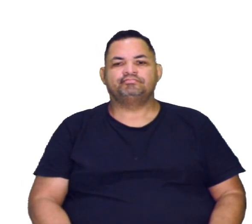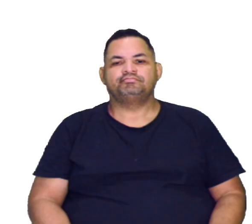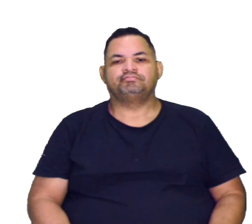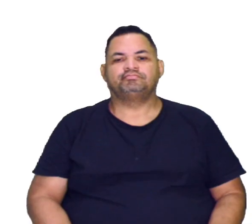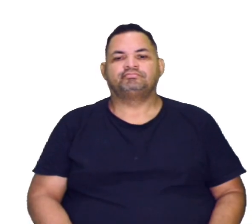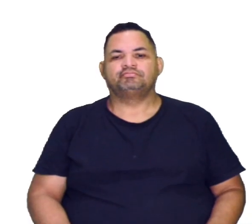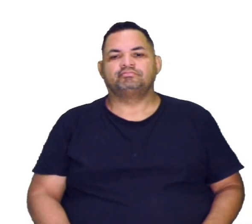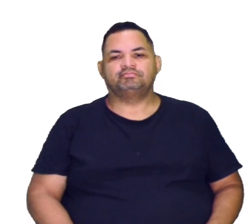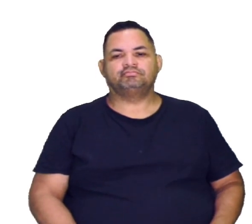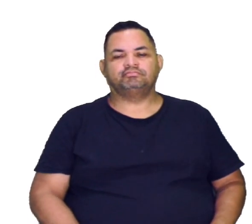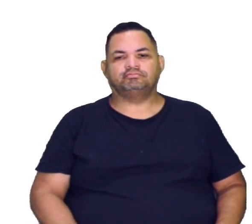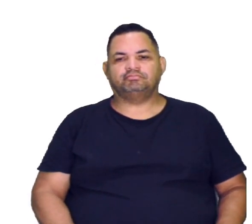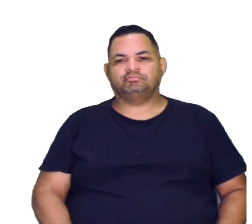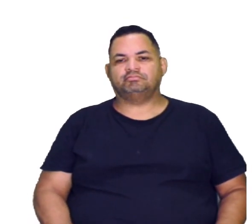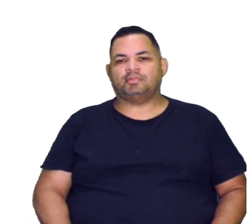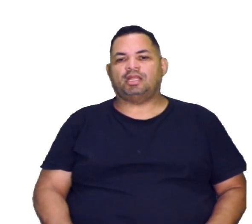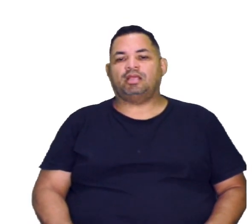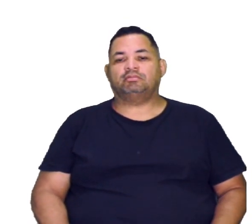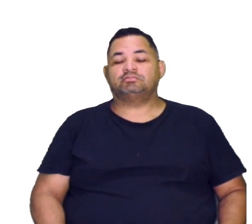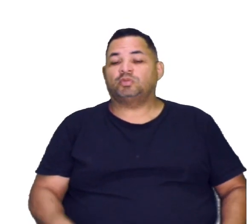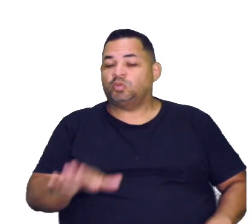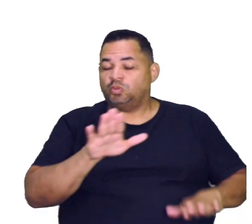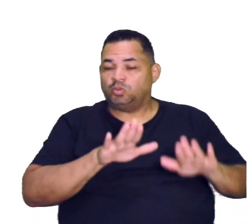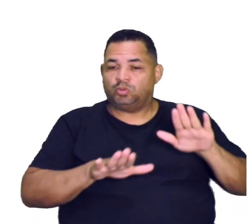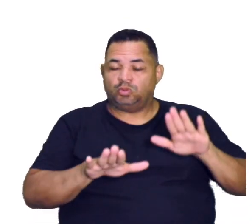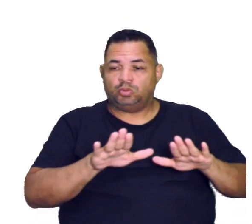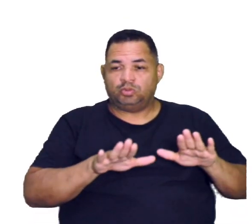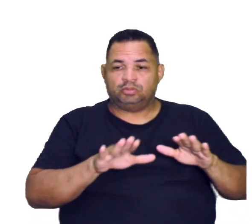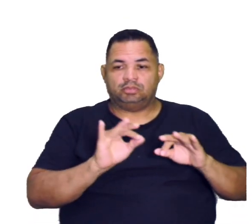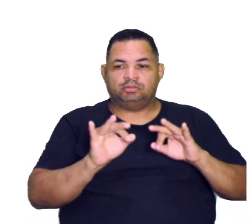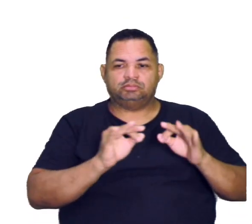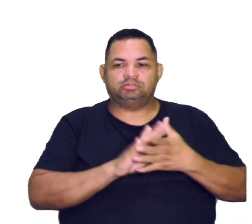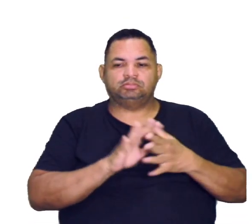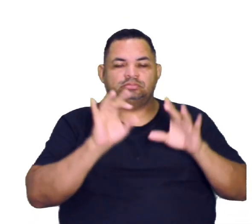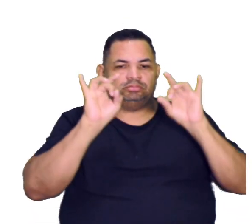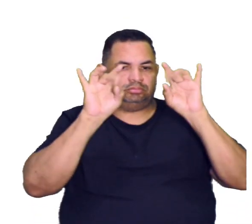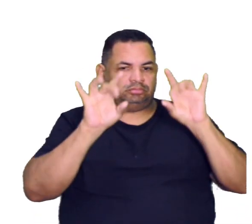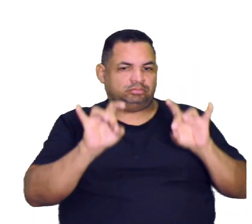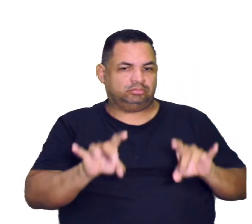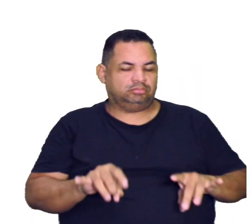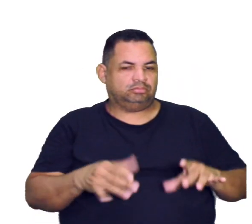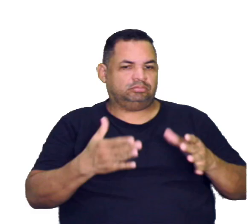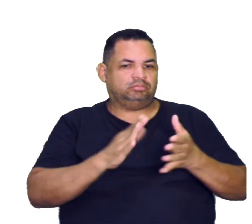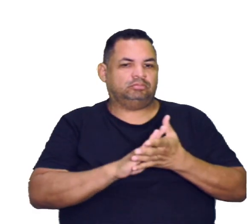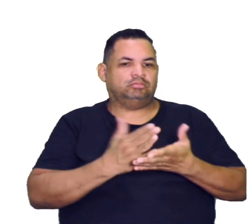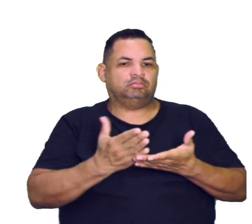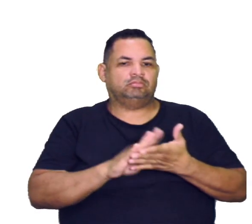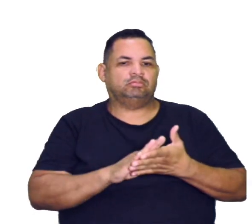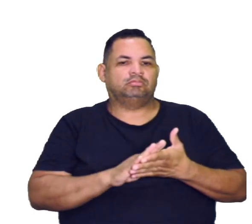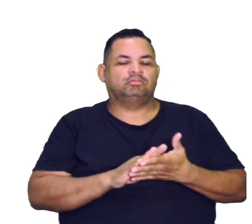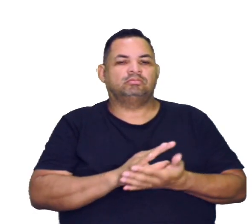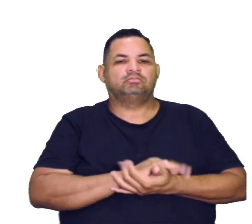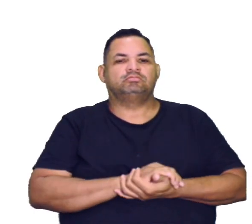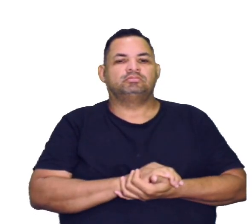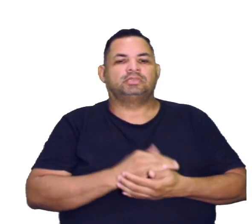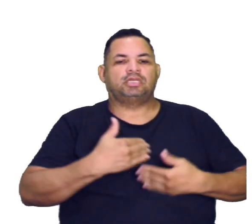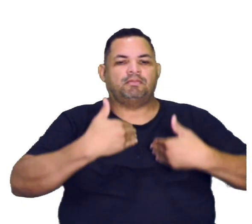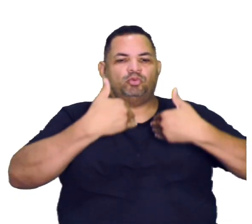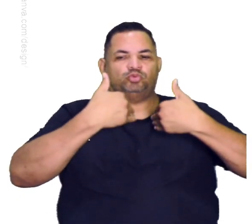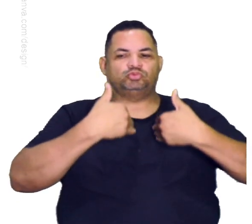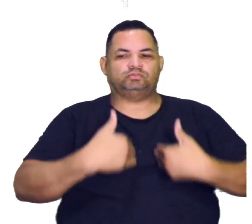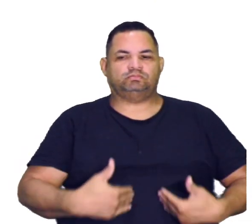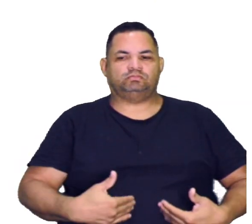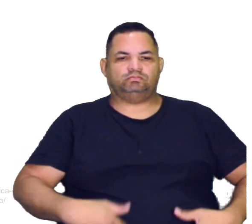quer. Então, um cuidado especial, uma atenção especial aí com relação aos excessos e à